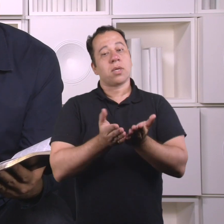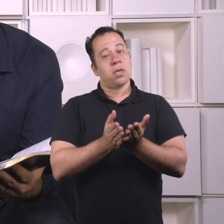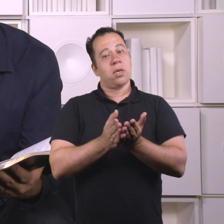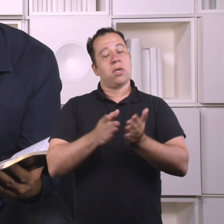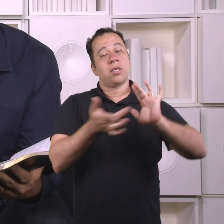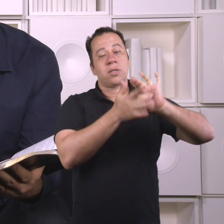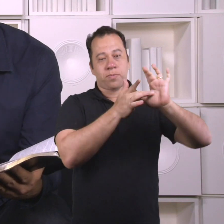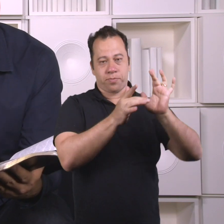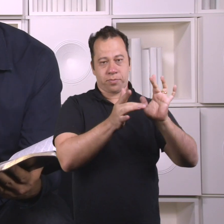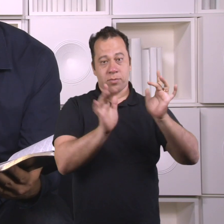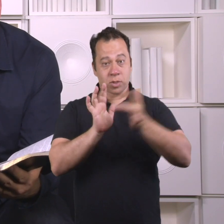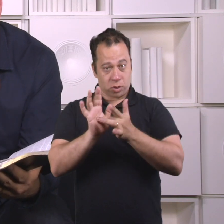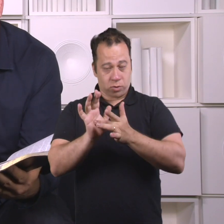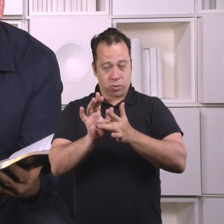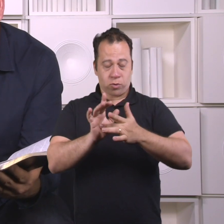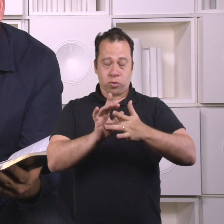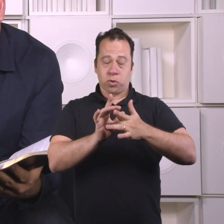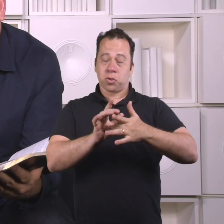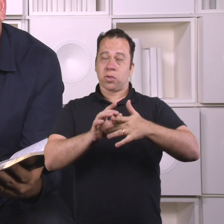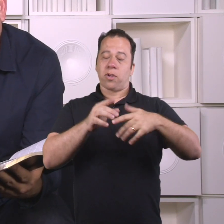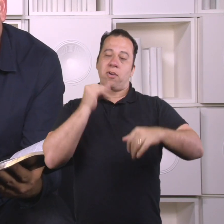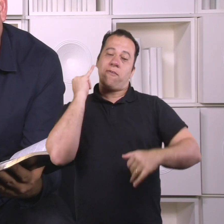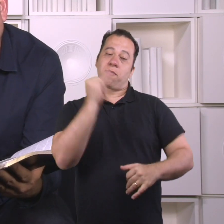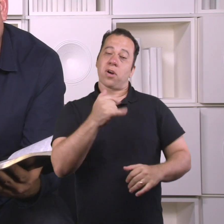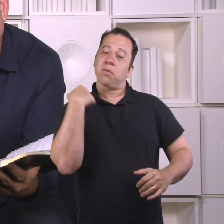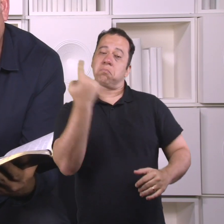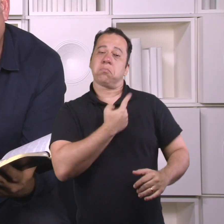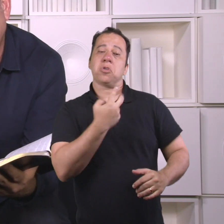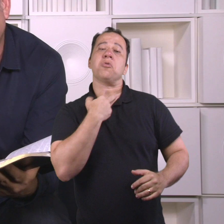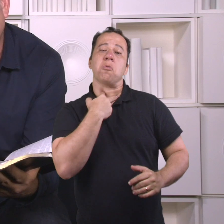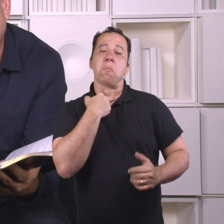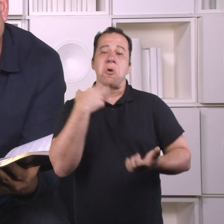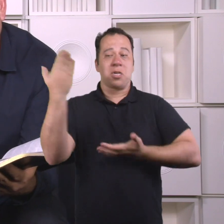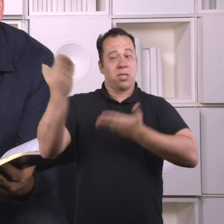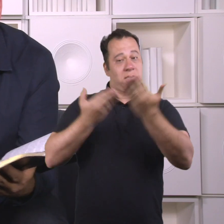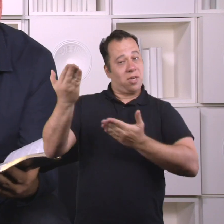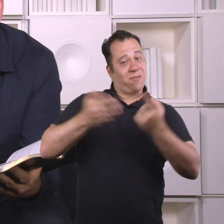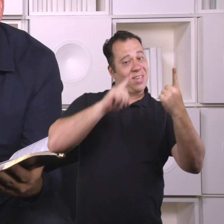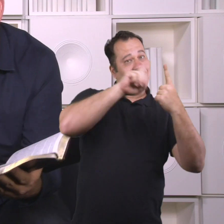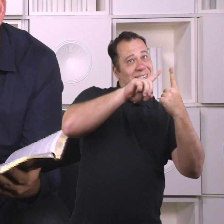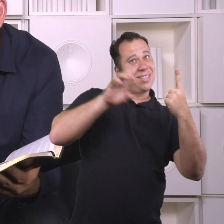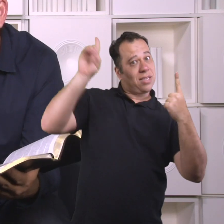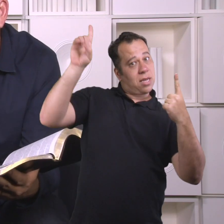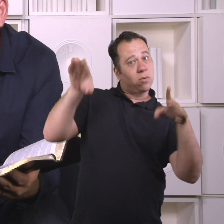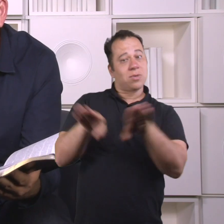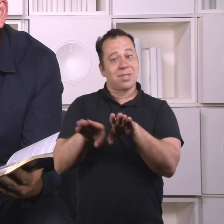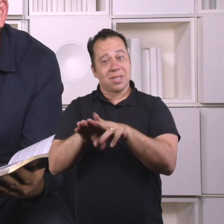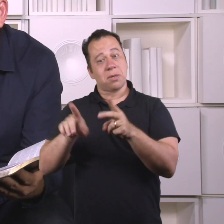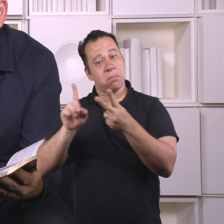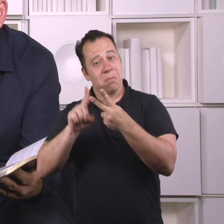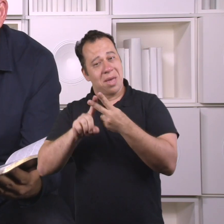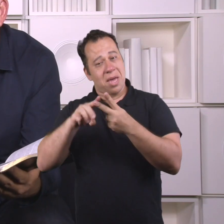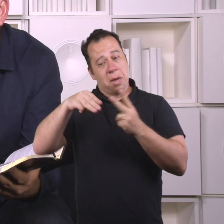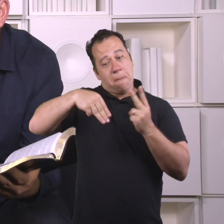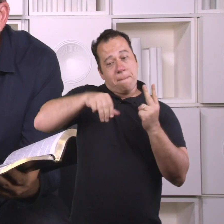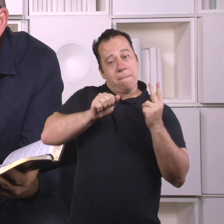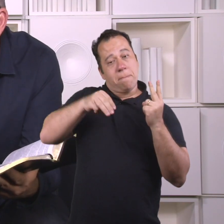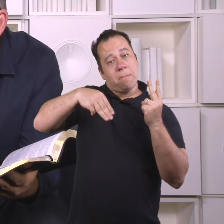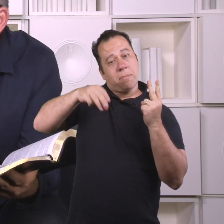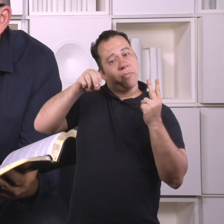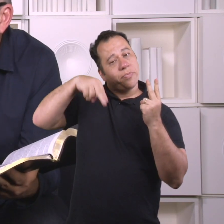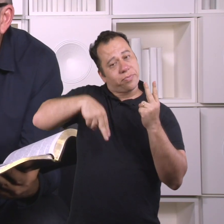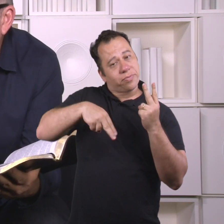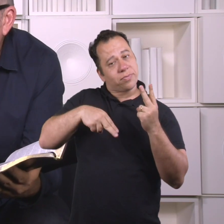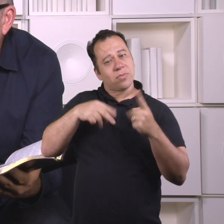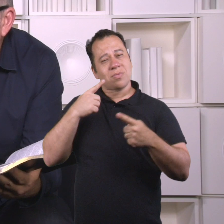lealdade, ele reivindica o seu serviço. Ele quer a sua devoção, ele quer ser adorado por você, quer ser servido